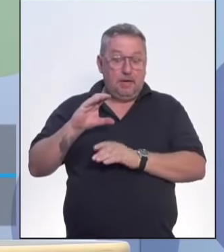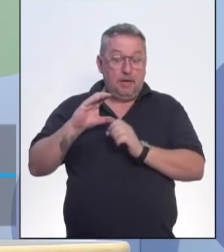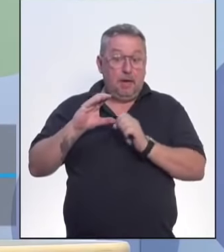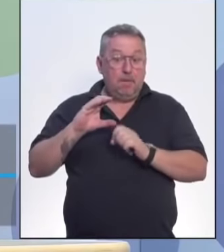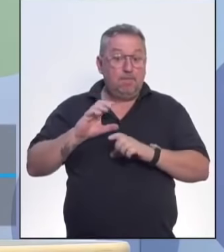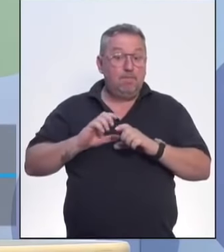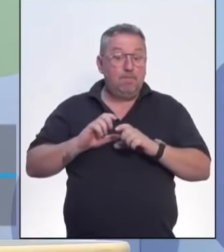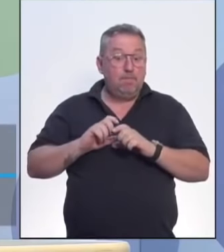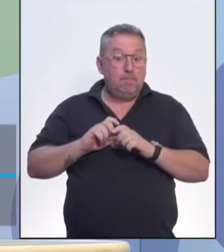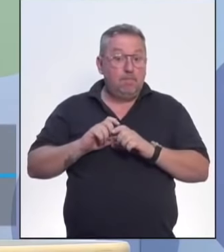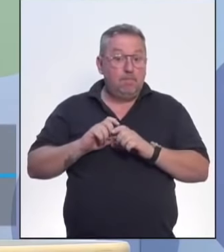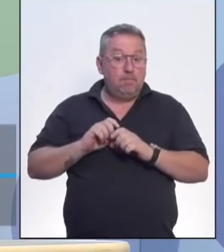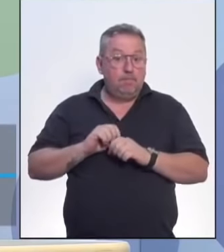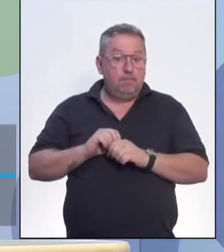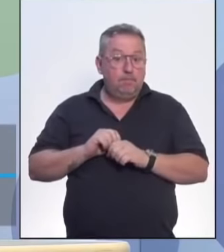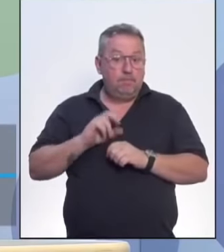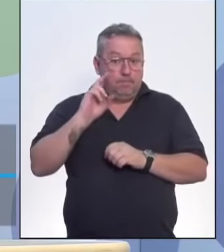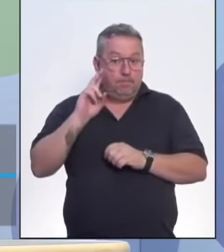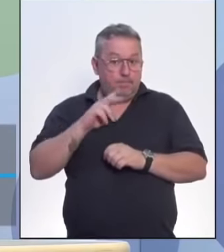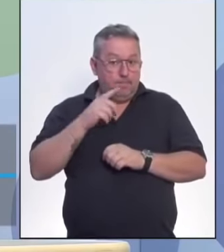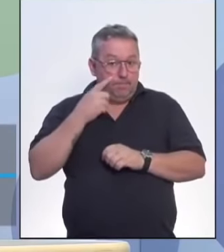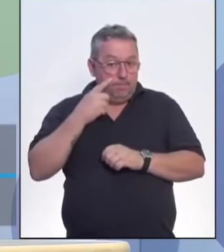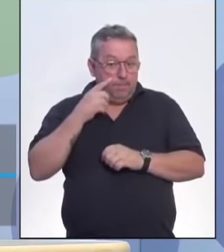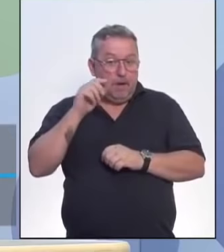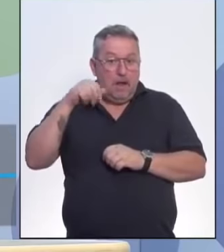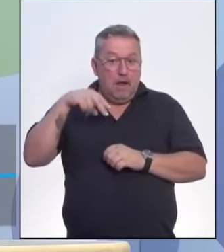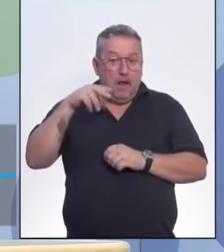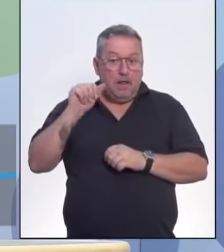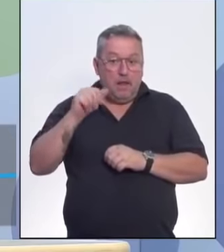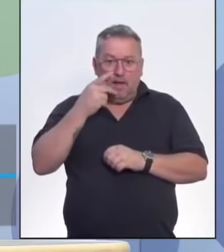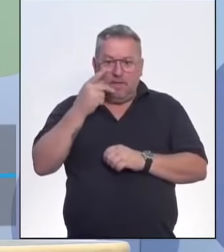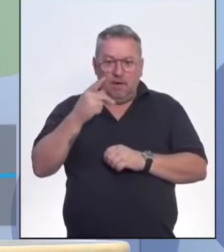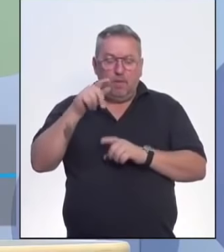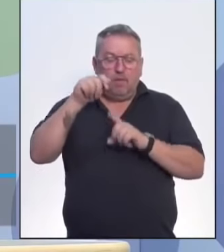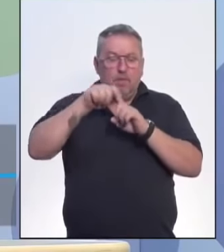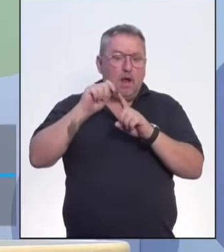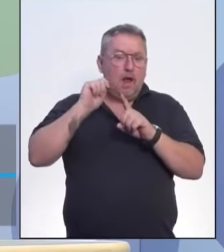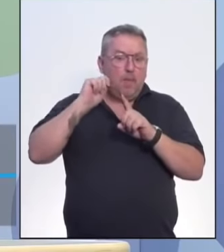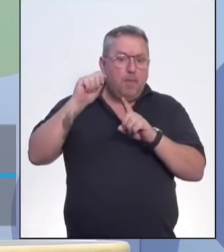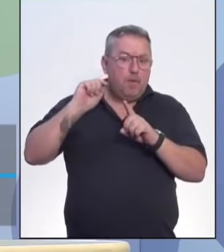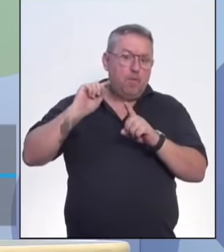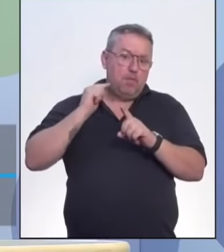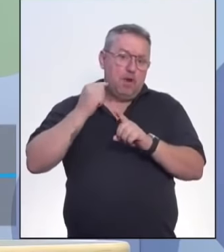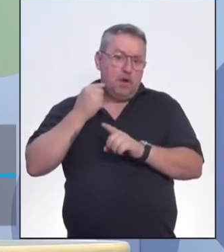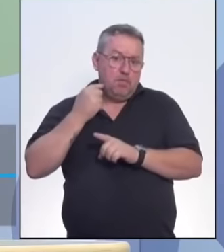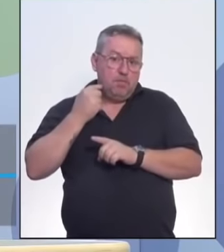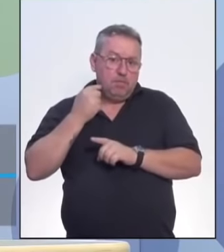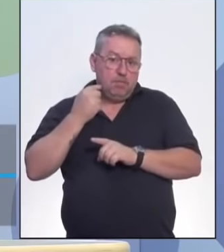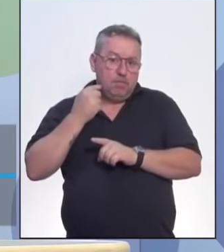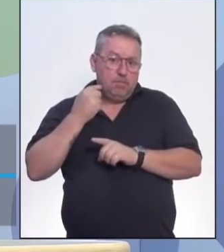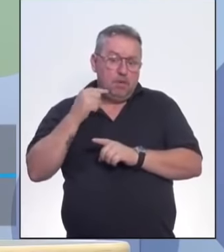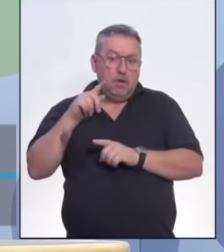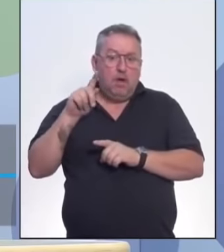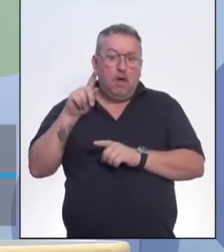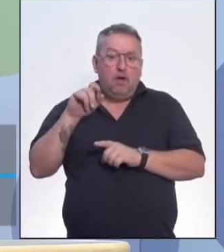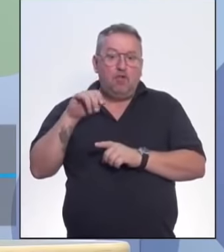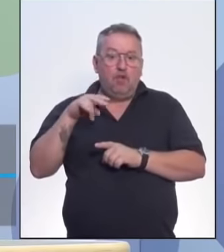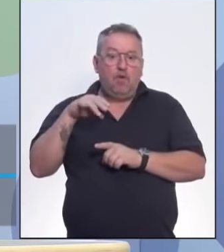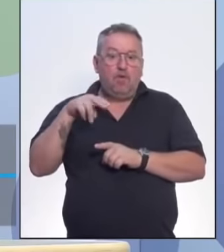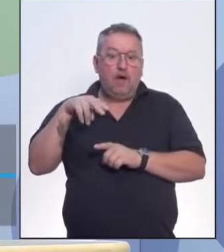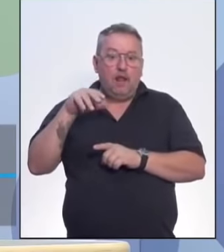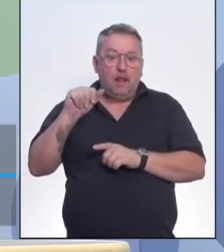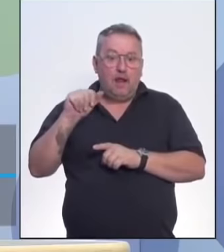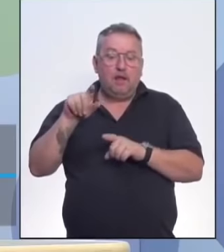como deixa eu ver, a Ana Carolina falou que é abril e maio. A Giovana também colocou